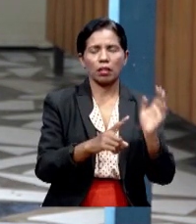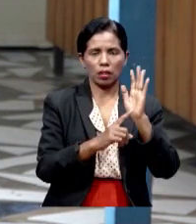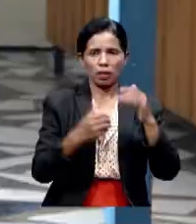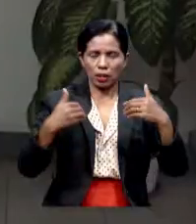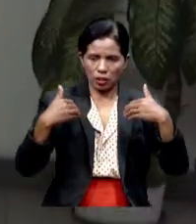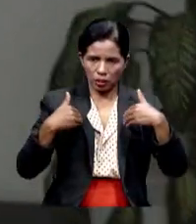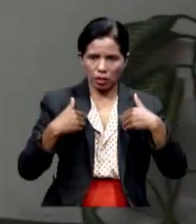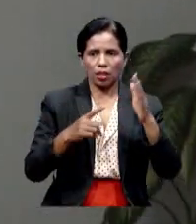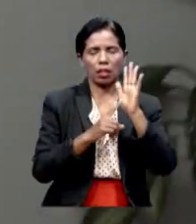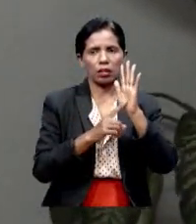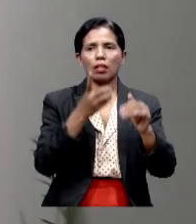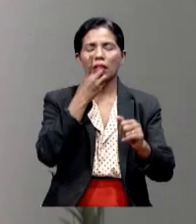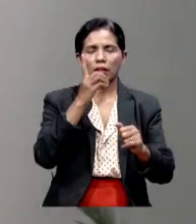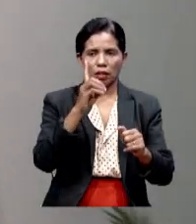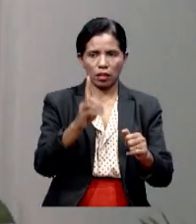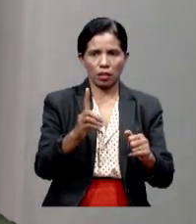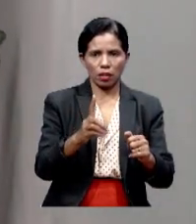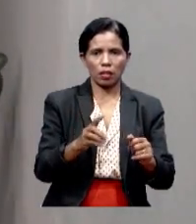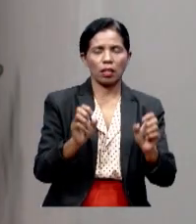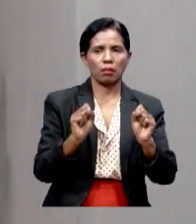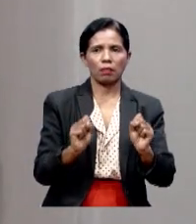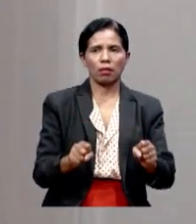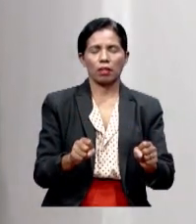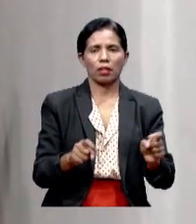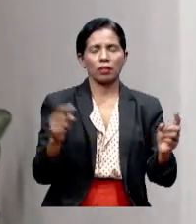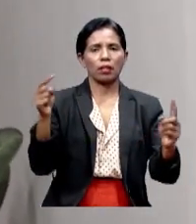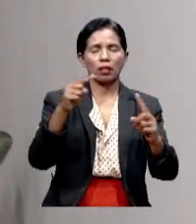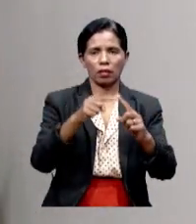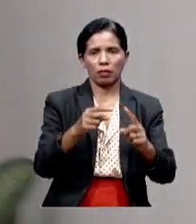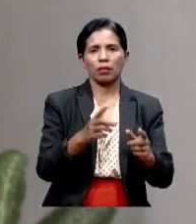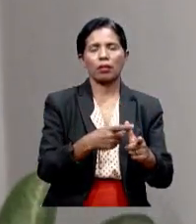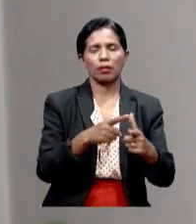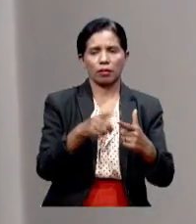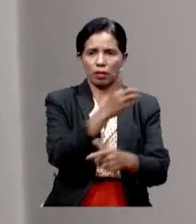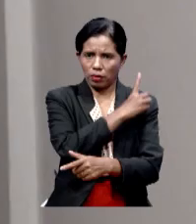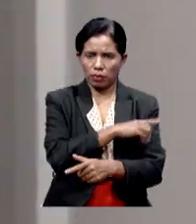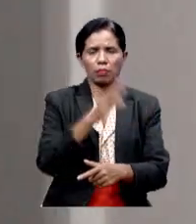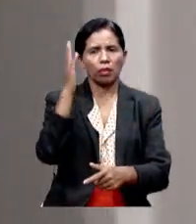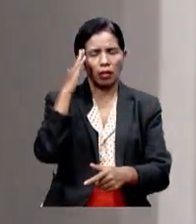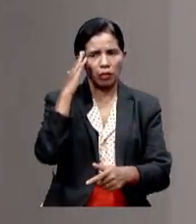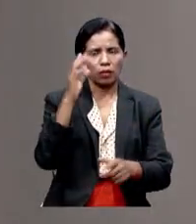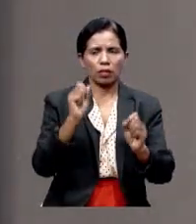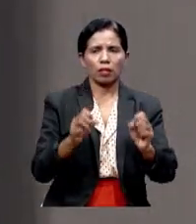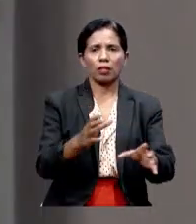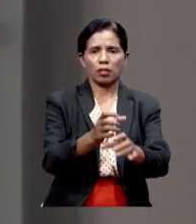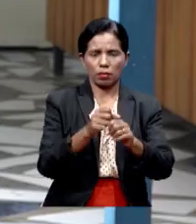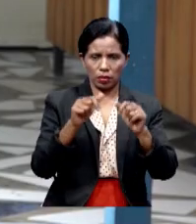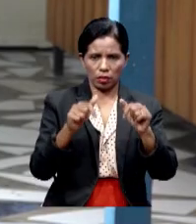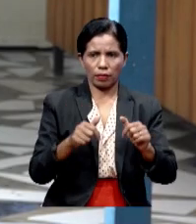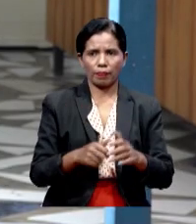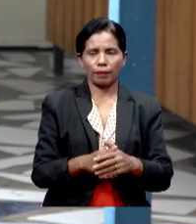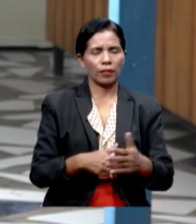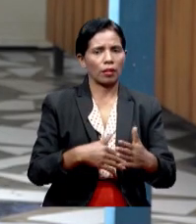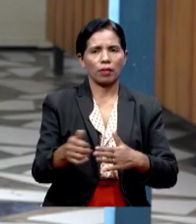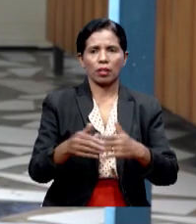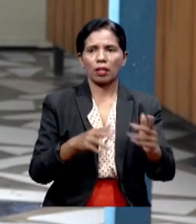neve maca bela declara kata nia merece do nia aplica medida de coação. Se ele defesa, mas não em kata tem que ser simulado, né? Tamba qualquer